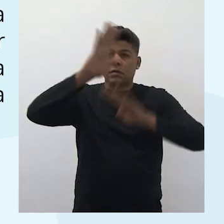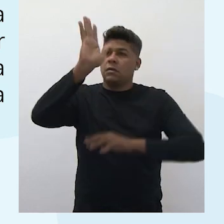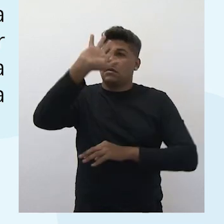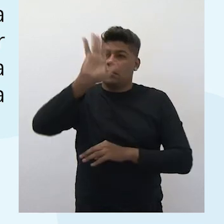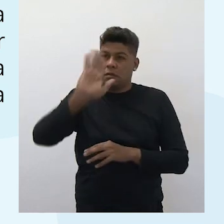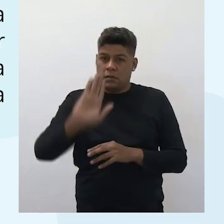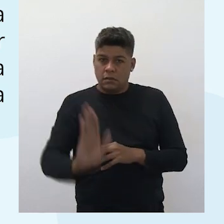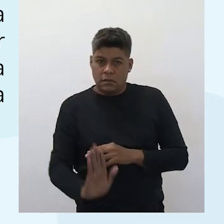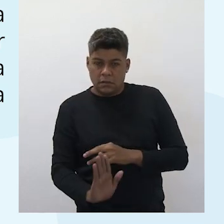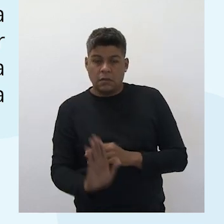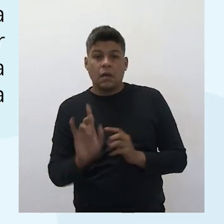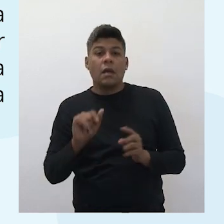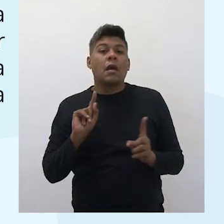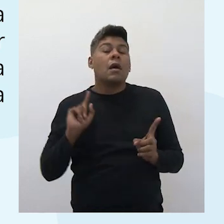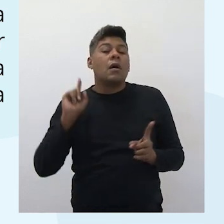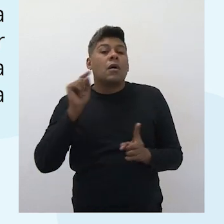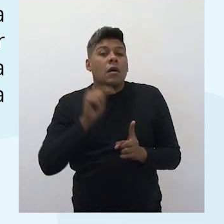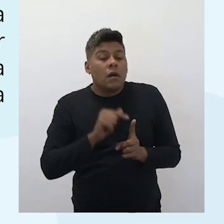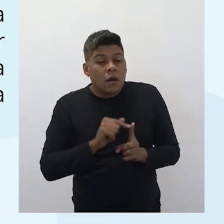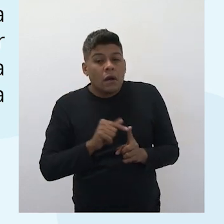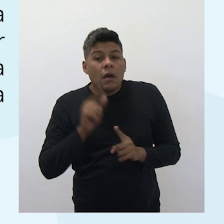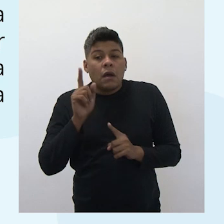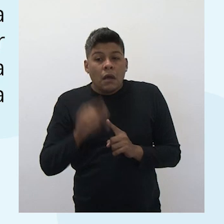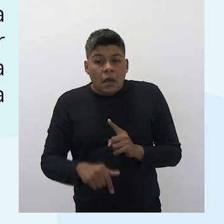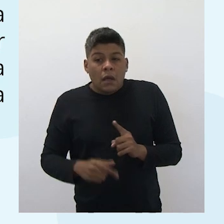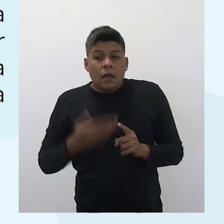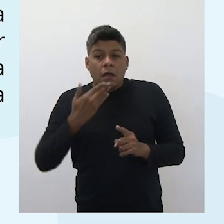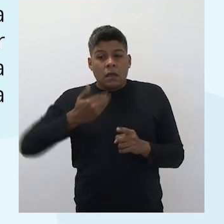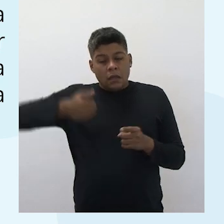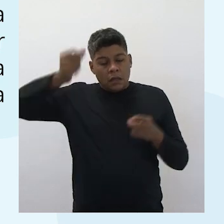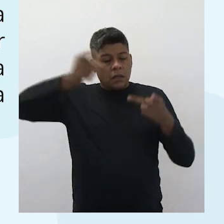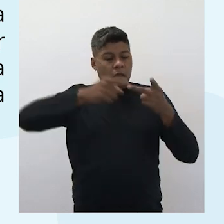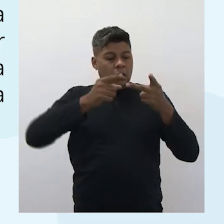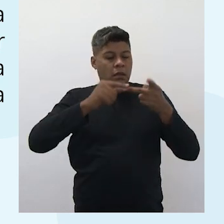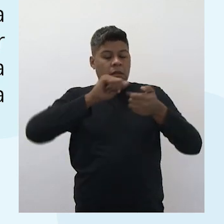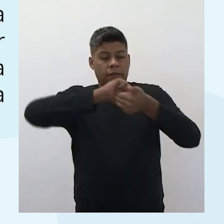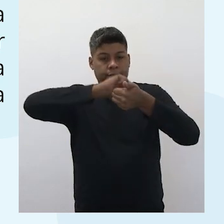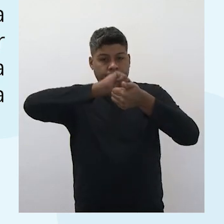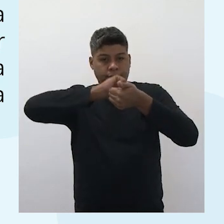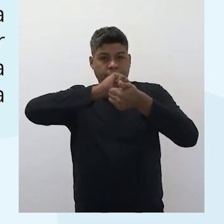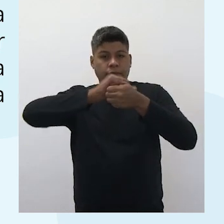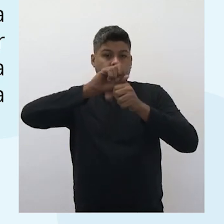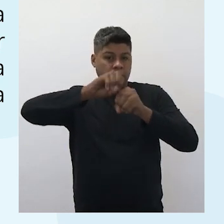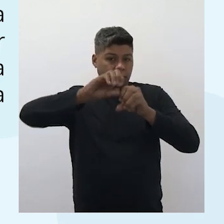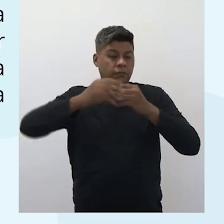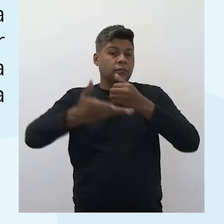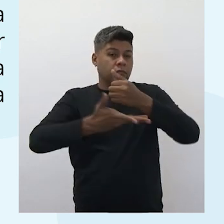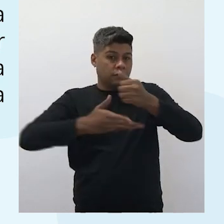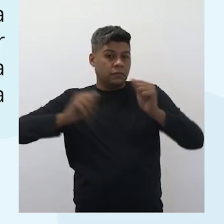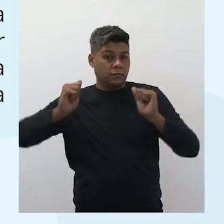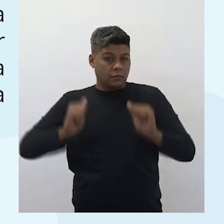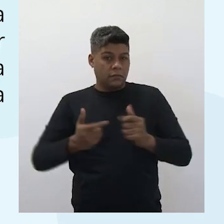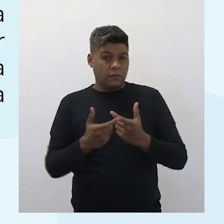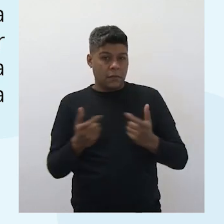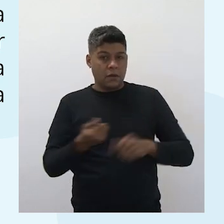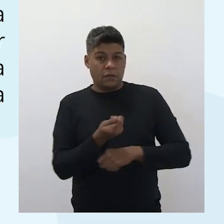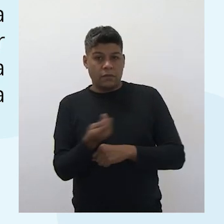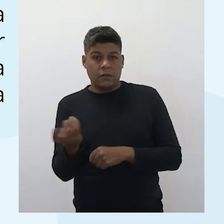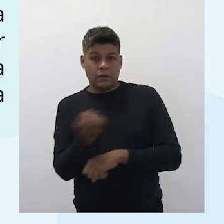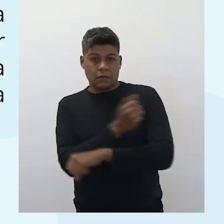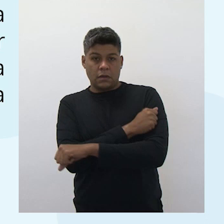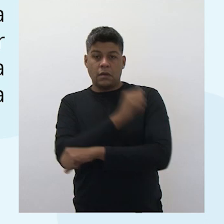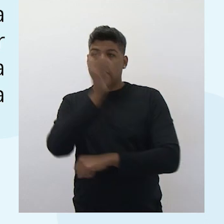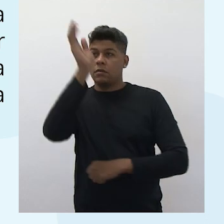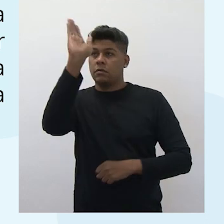Brasil, é um objetivo. Outro é contribuir para a melhoria da qualidade da educação básica, possibilitando que o maior número de alunos